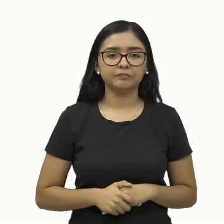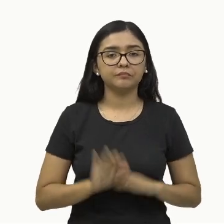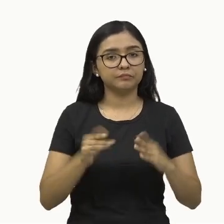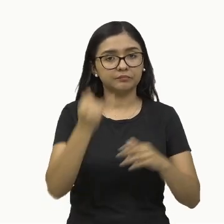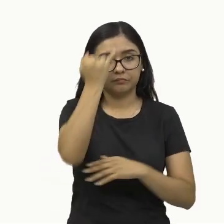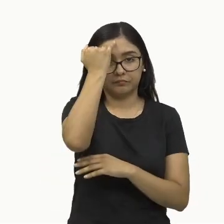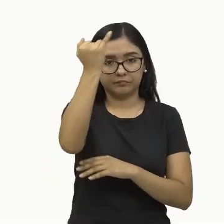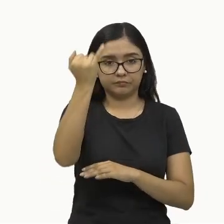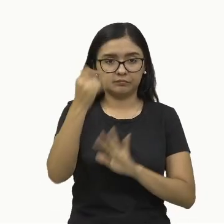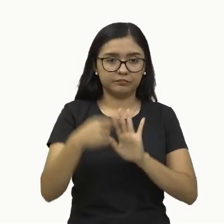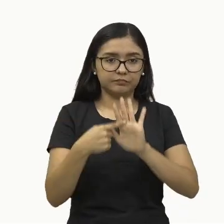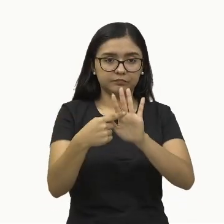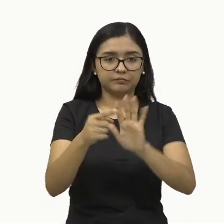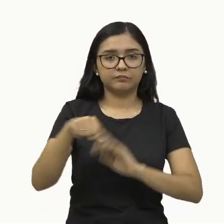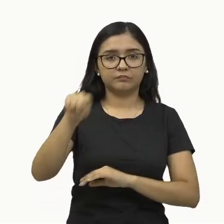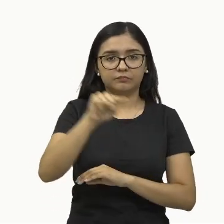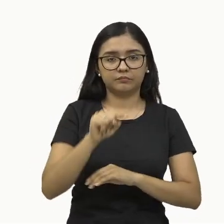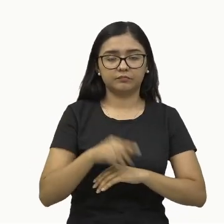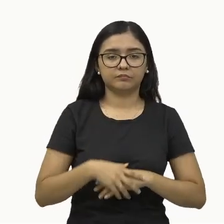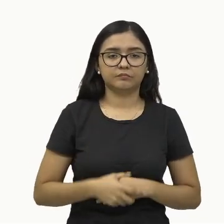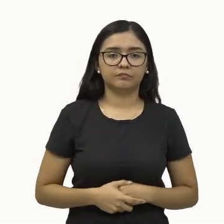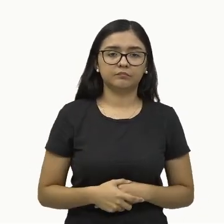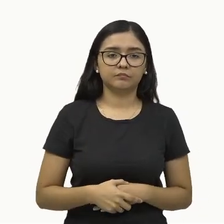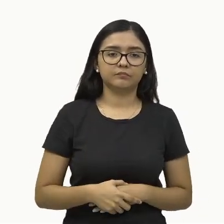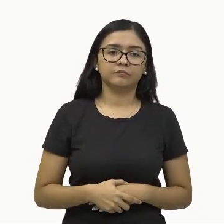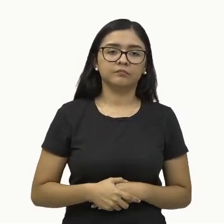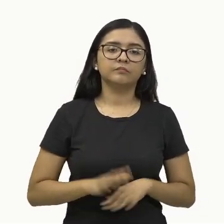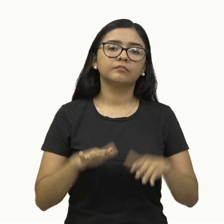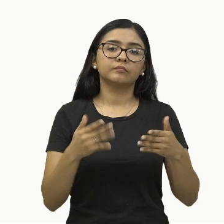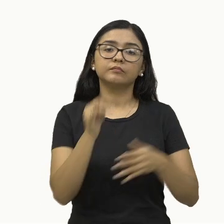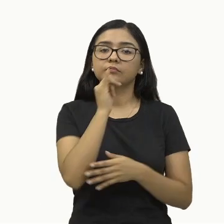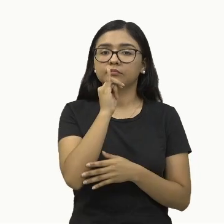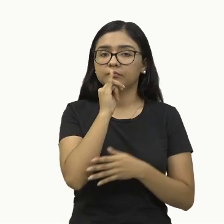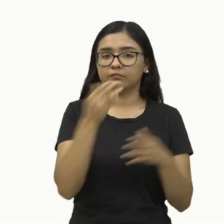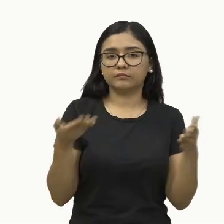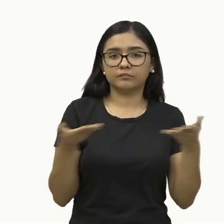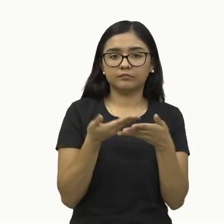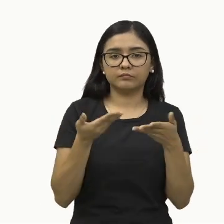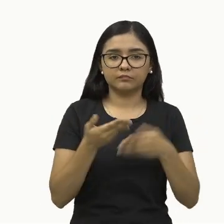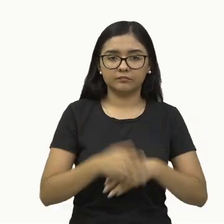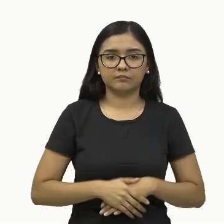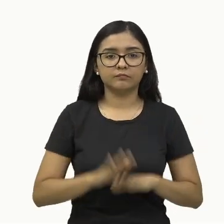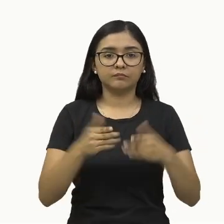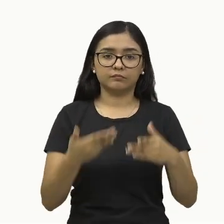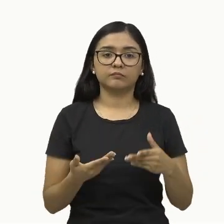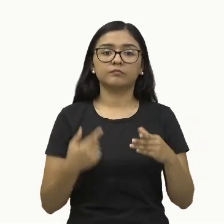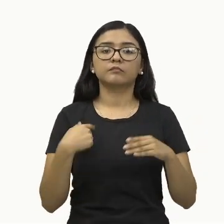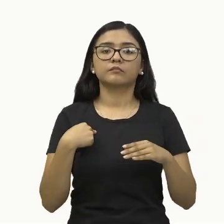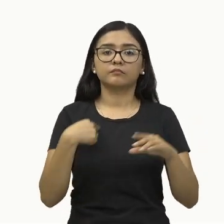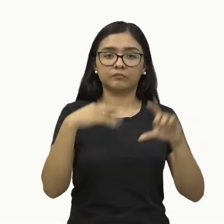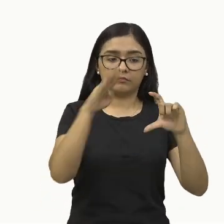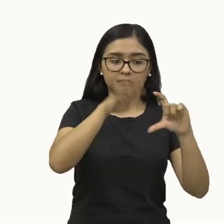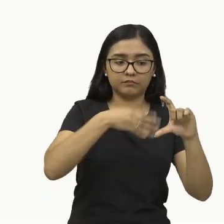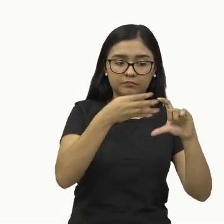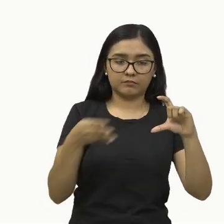ele está colocando aí para nós. Vamos ver um exemplo aqui. Ó. Dada a matriz C,